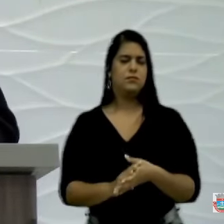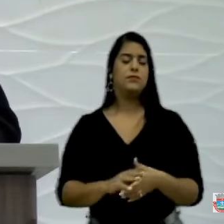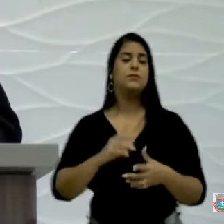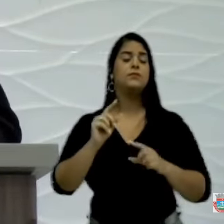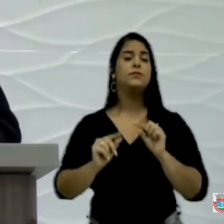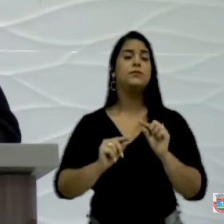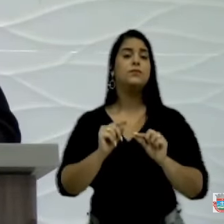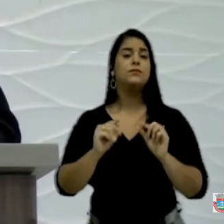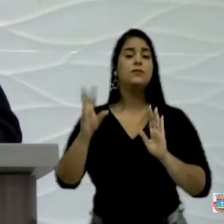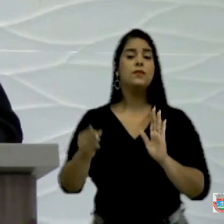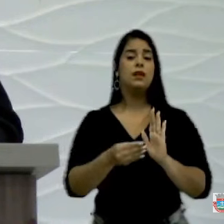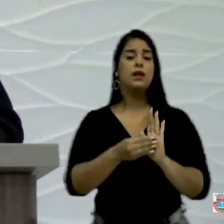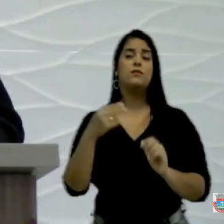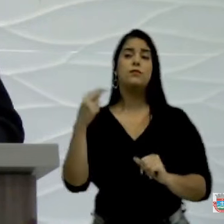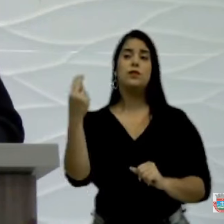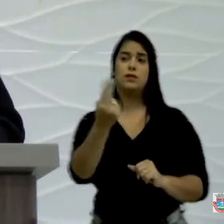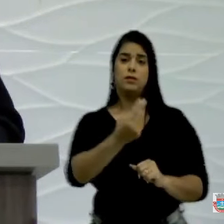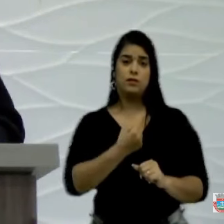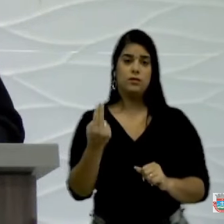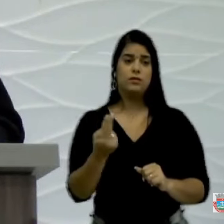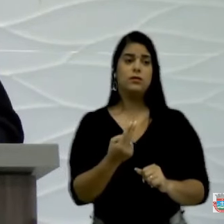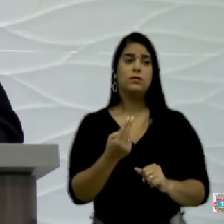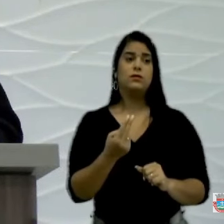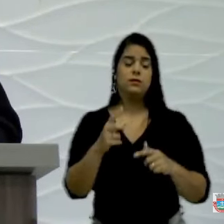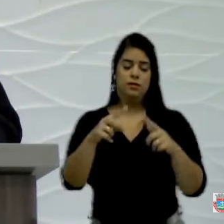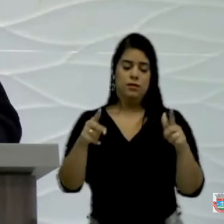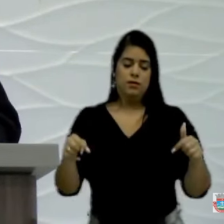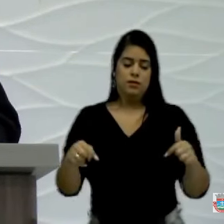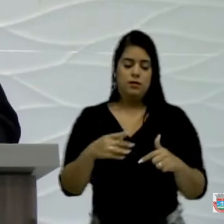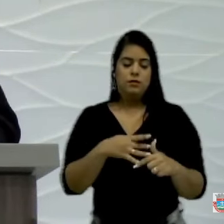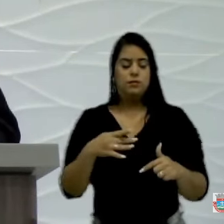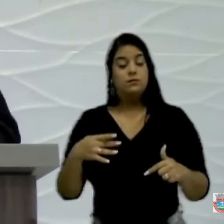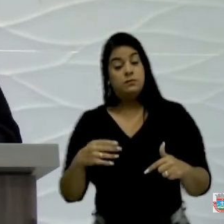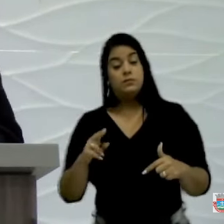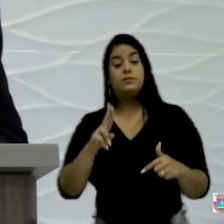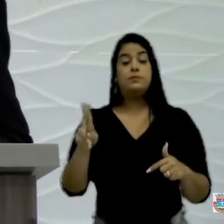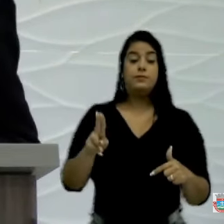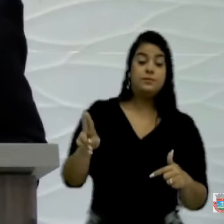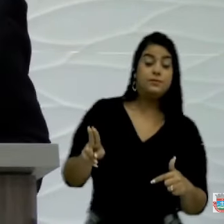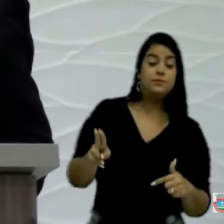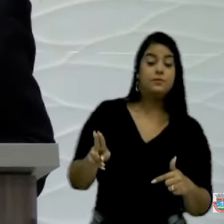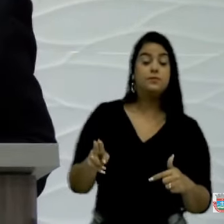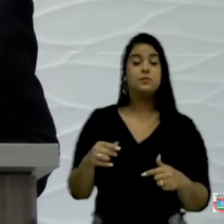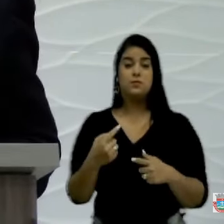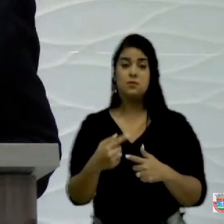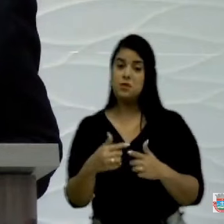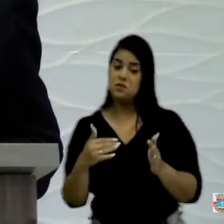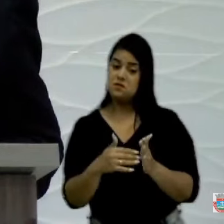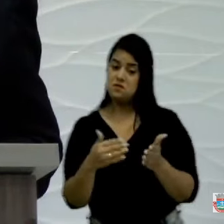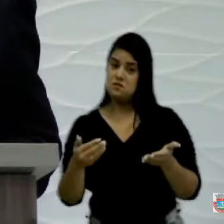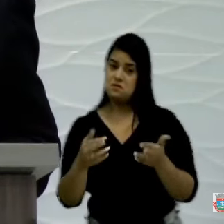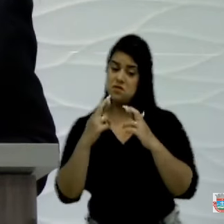sobre a emenda nossa para o posto de saúde, se está sendo usada ou não. Porque até agora não